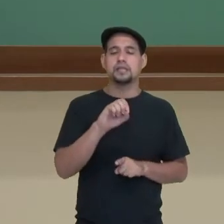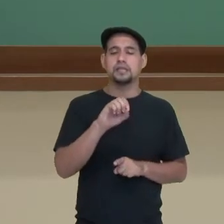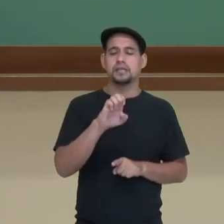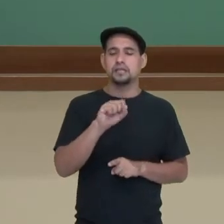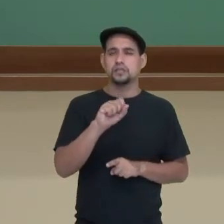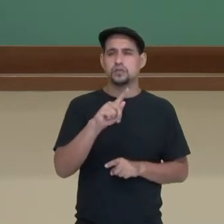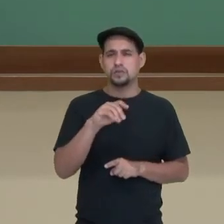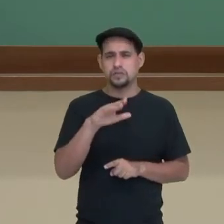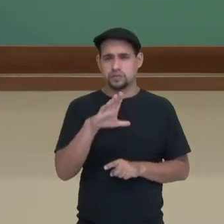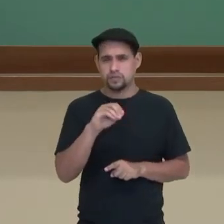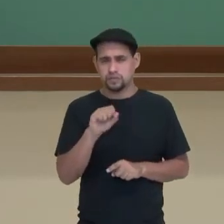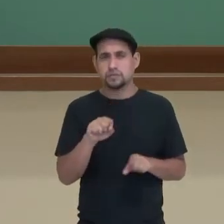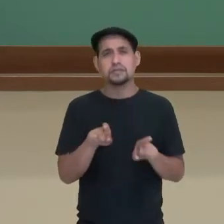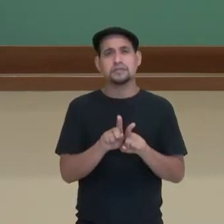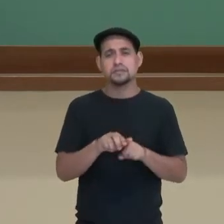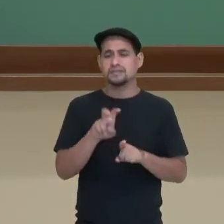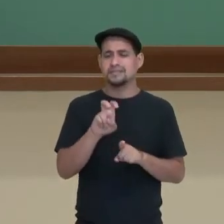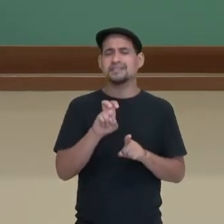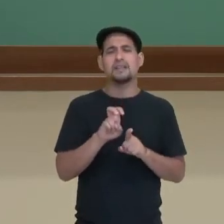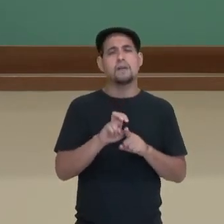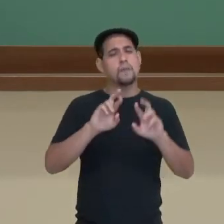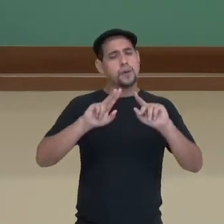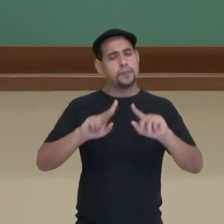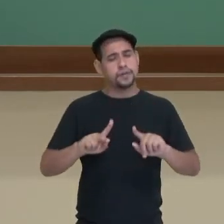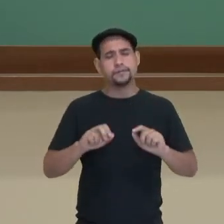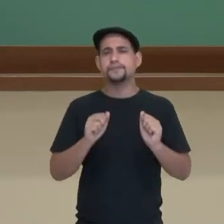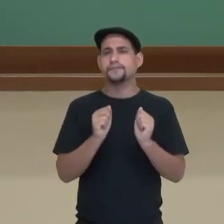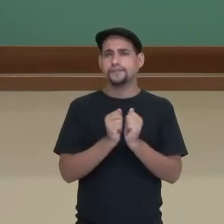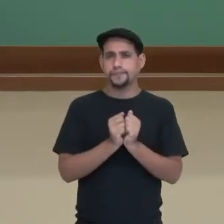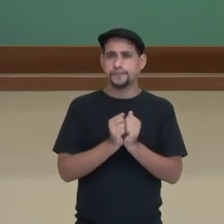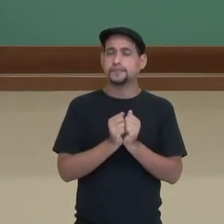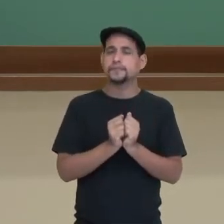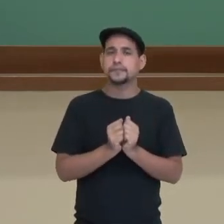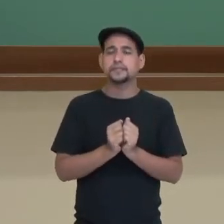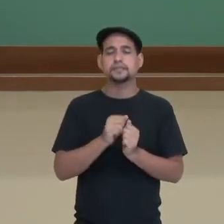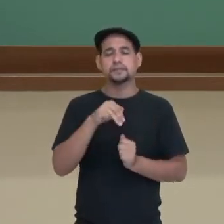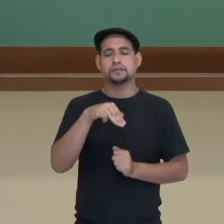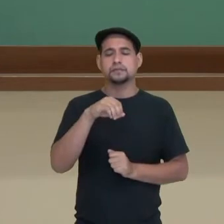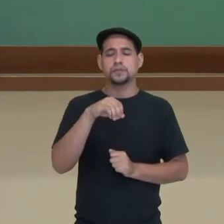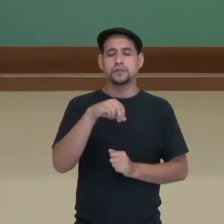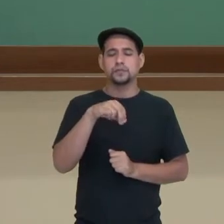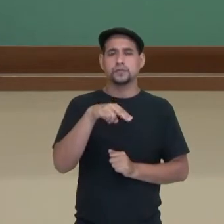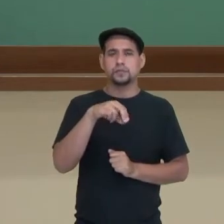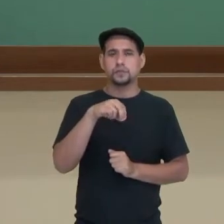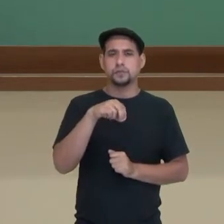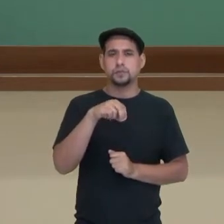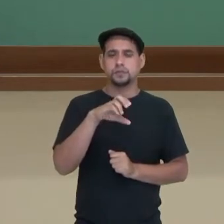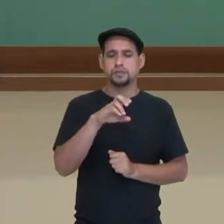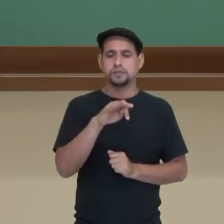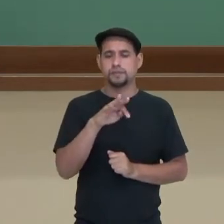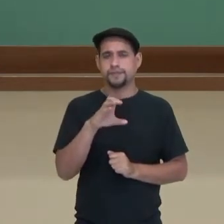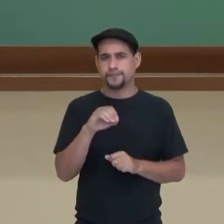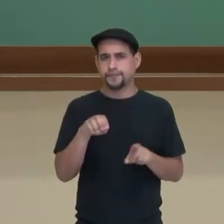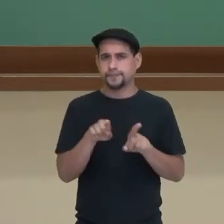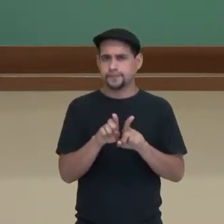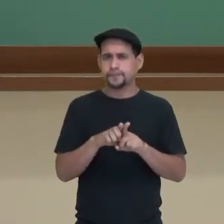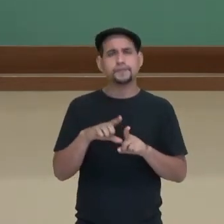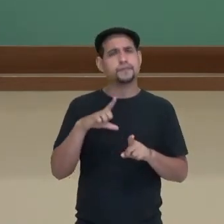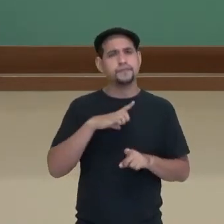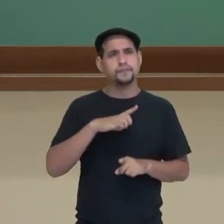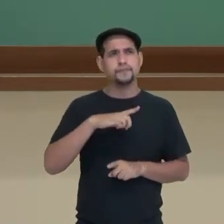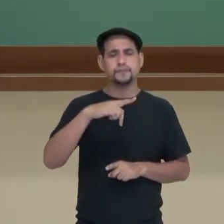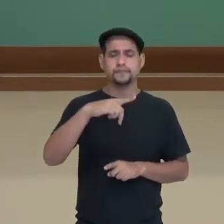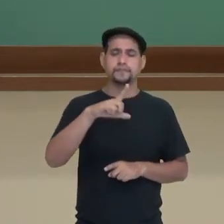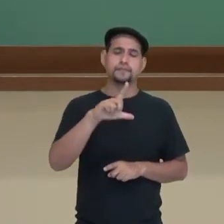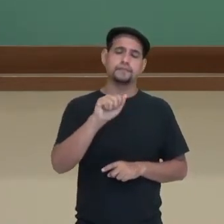5, neutrófilo, basófilo, eosinófilo, né, monócito, as células de defesa. Tem as